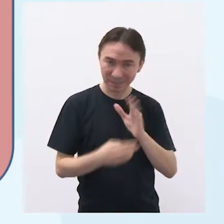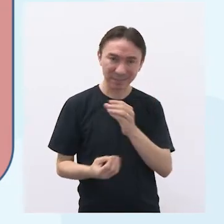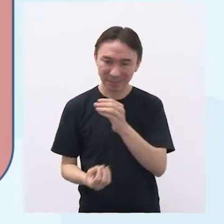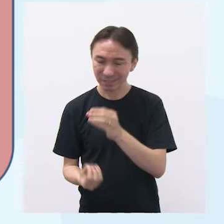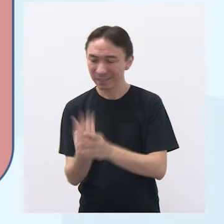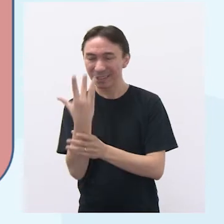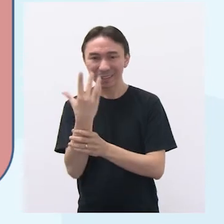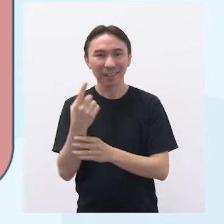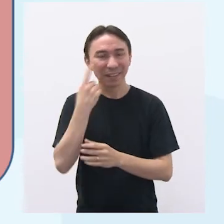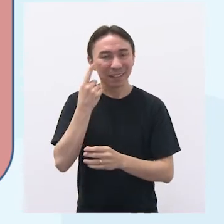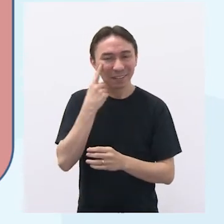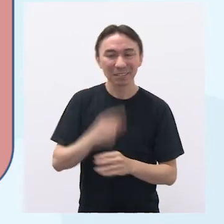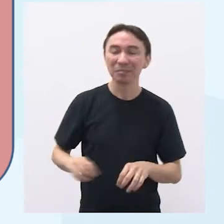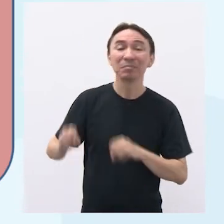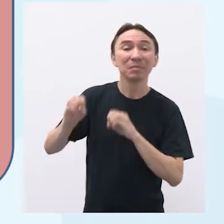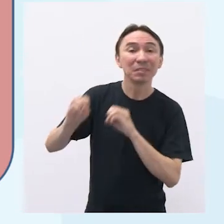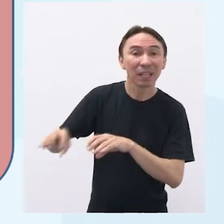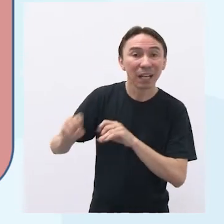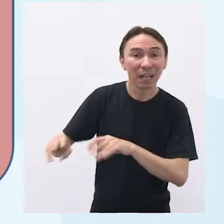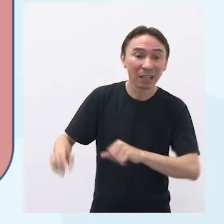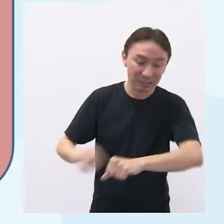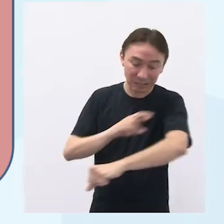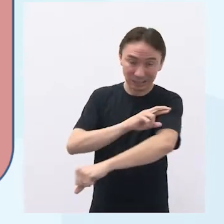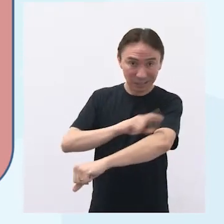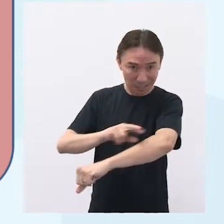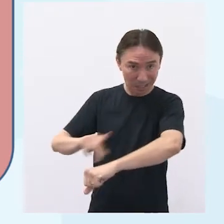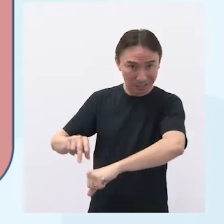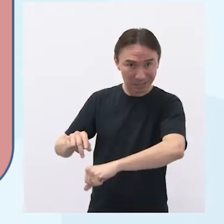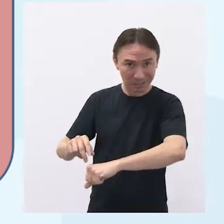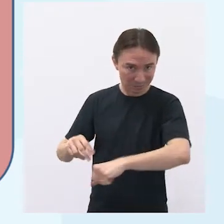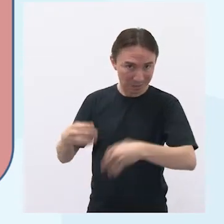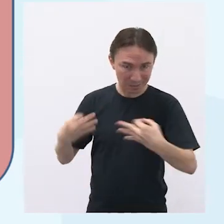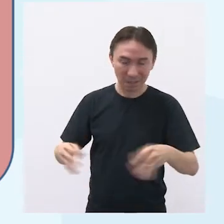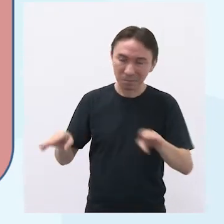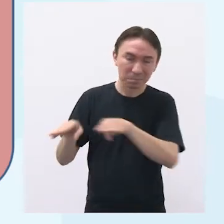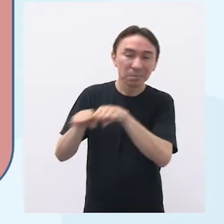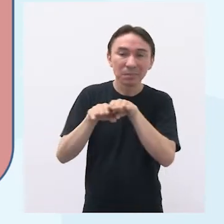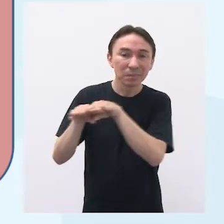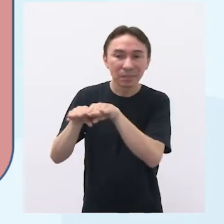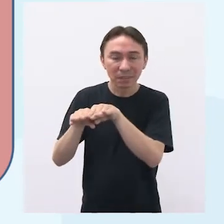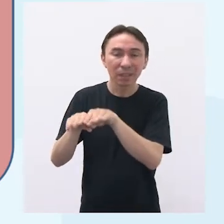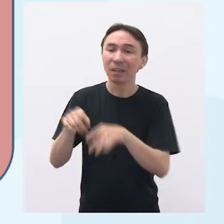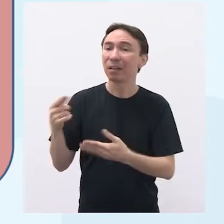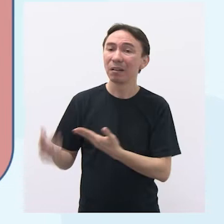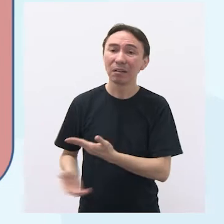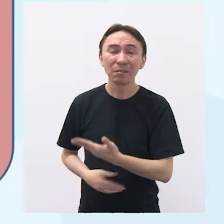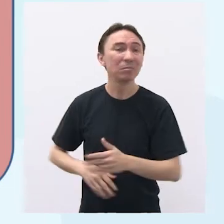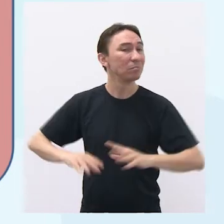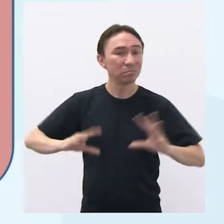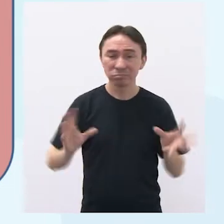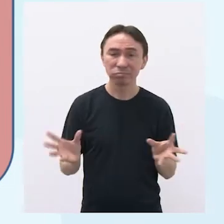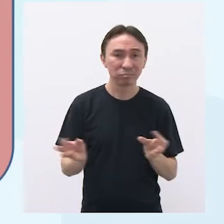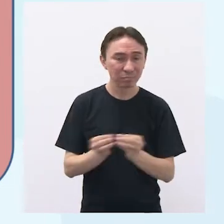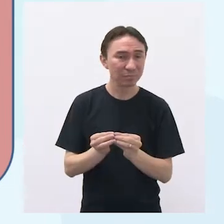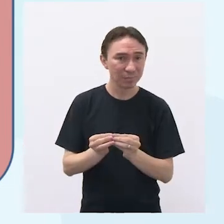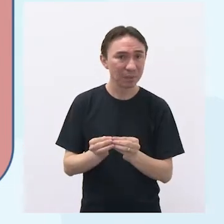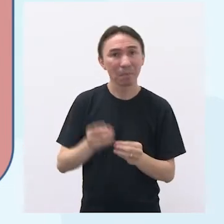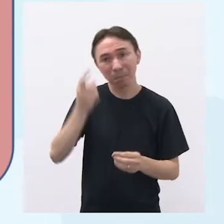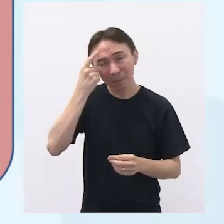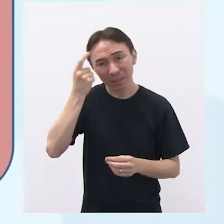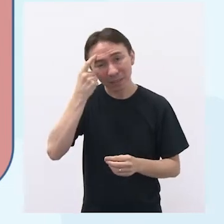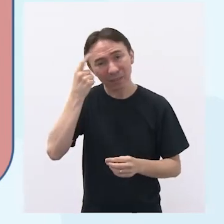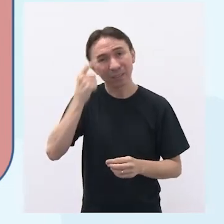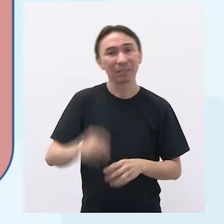das relações étnico-raciais, que eu acho que resume bem o que é pensar a educação antirracista, a educação das